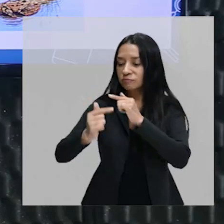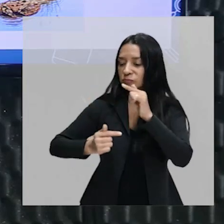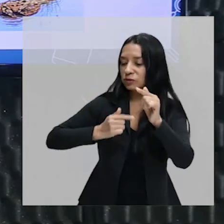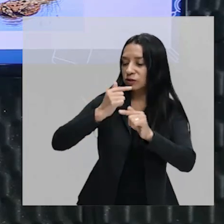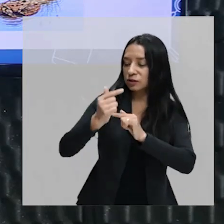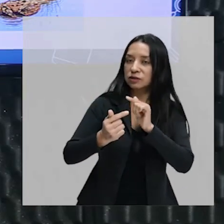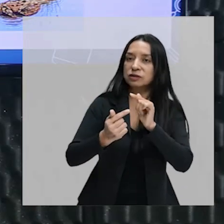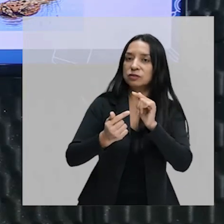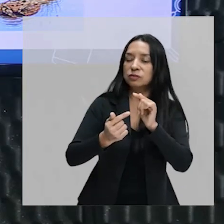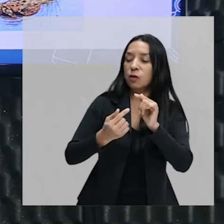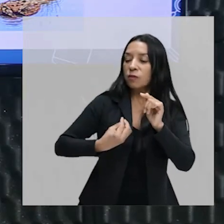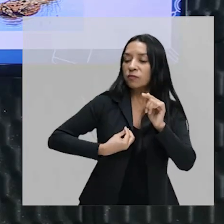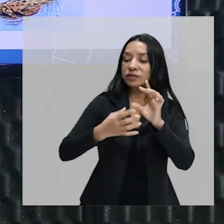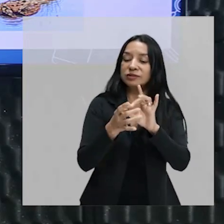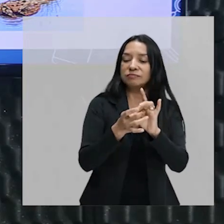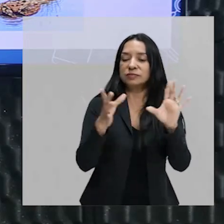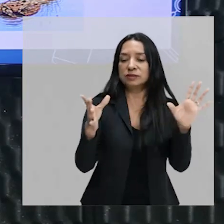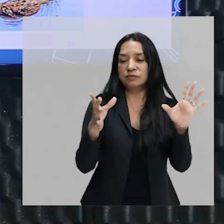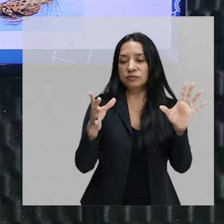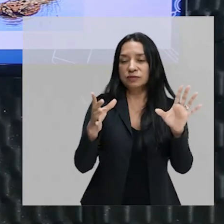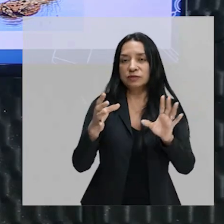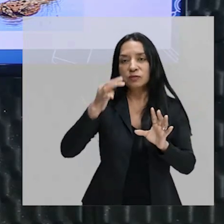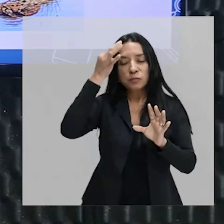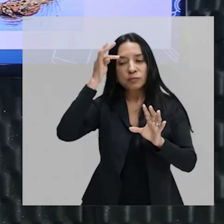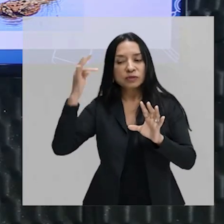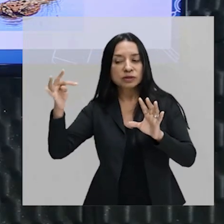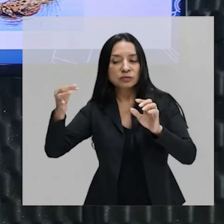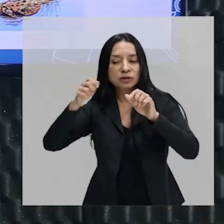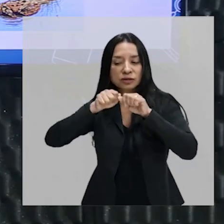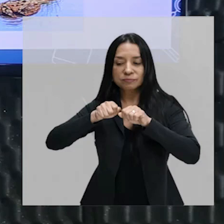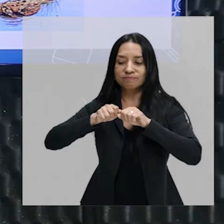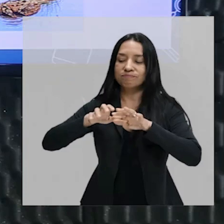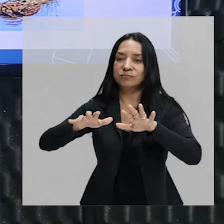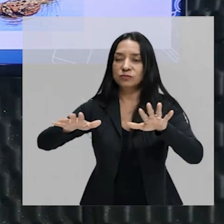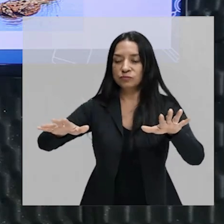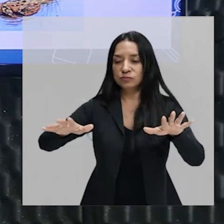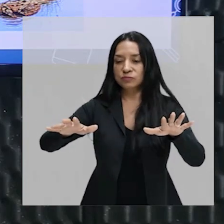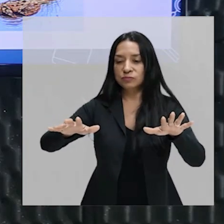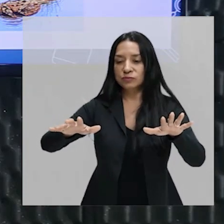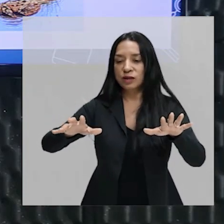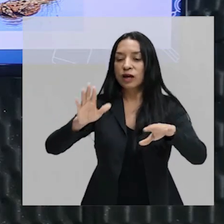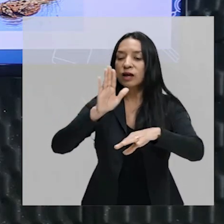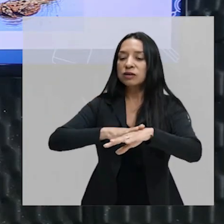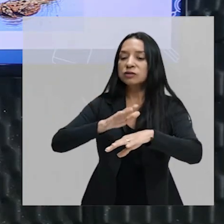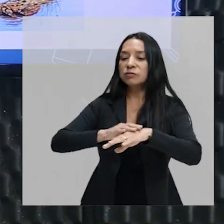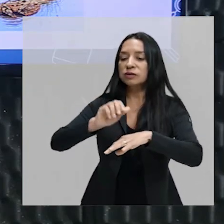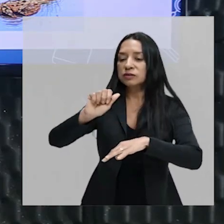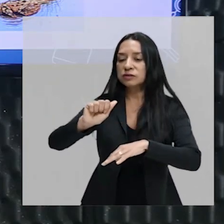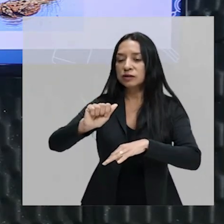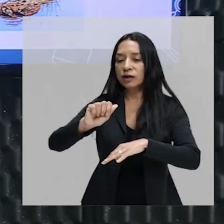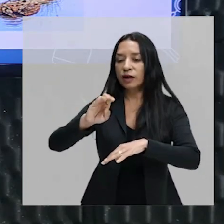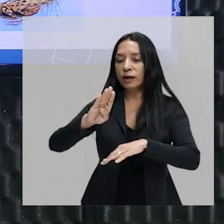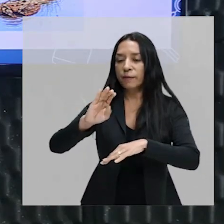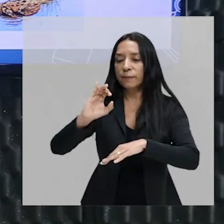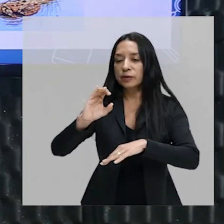Essa era uma teoria muito difundida e ela é chamada de abiogênese tá em biologia